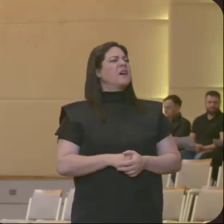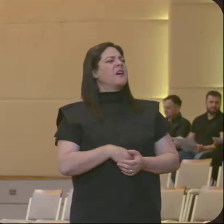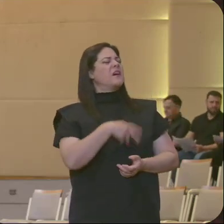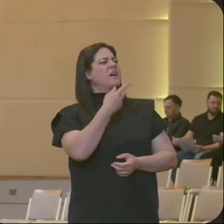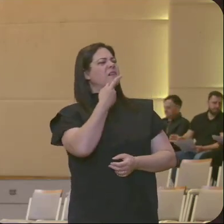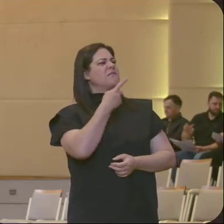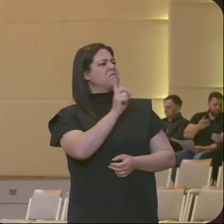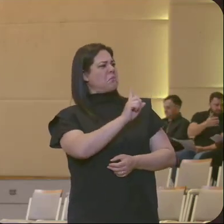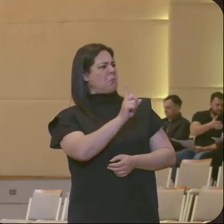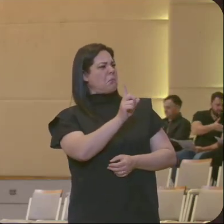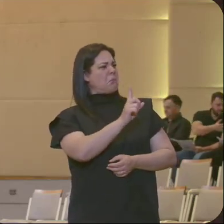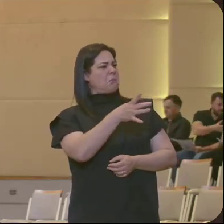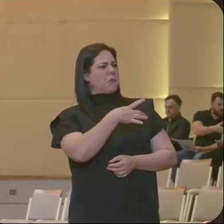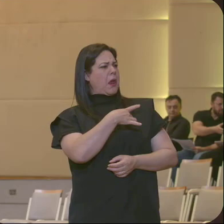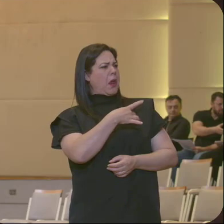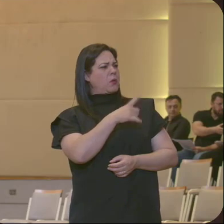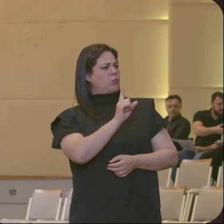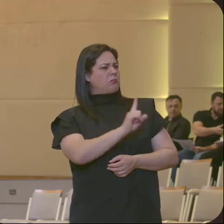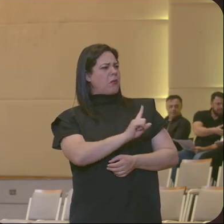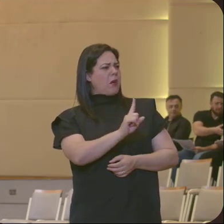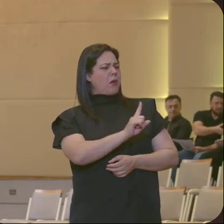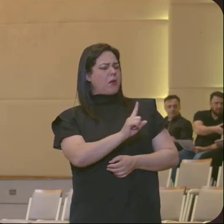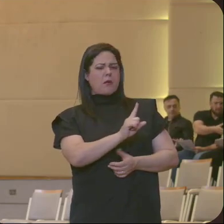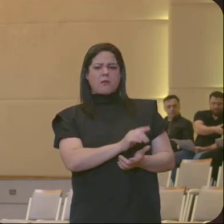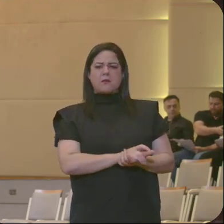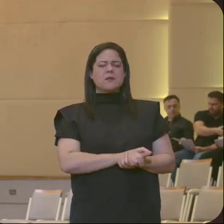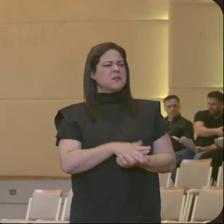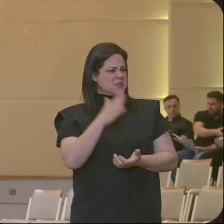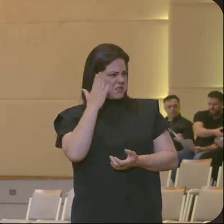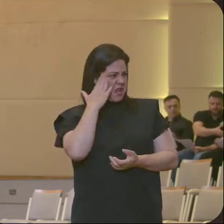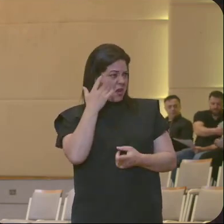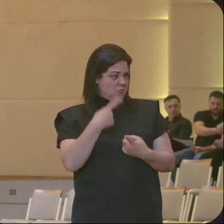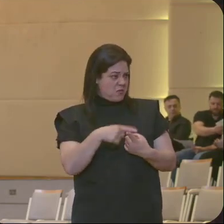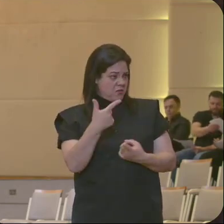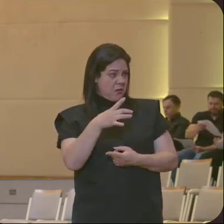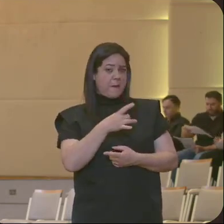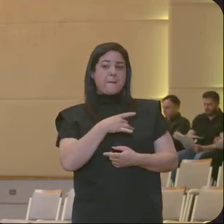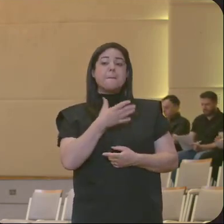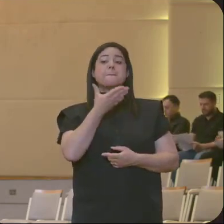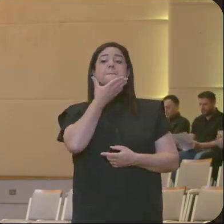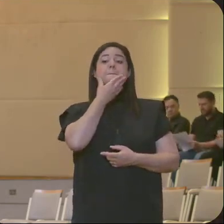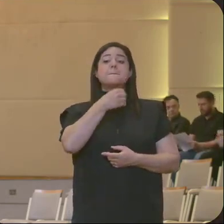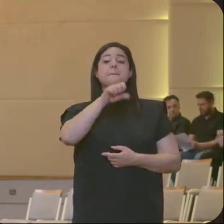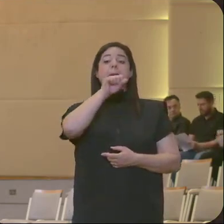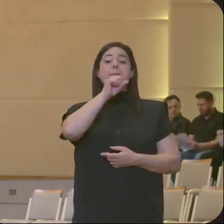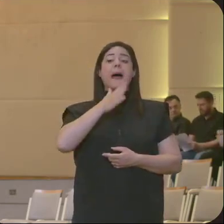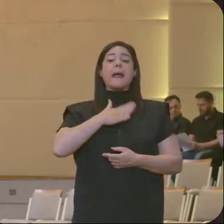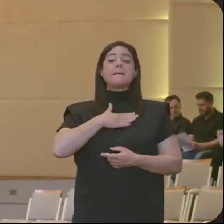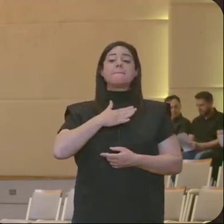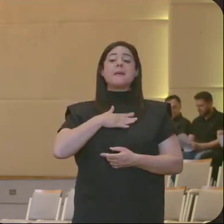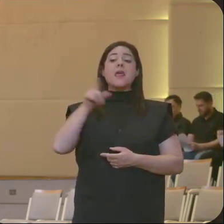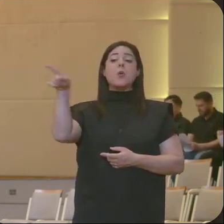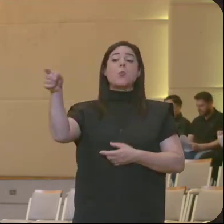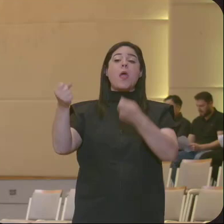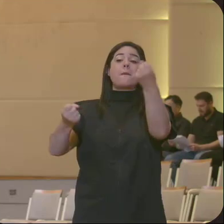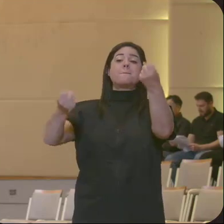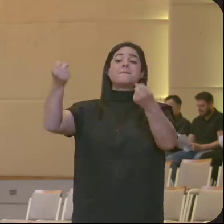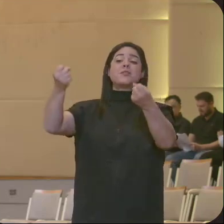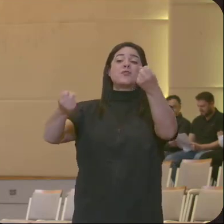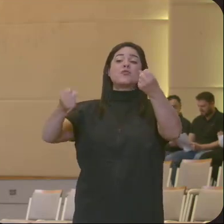pessoas e fala assim, não, não estou com medo não. Sabe por quê? O meu pai é o piloto do avião.